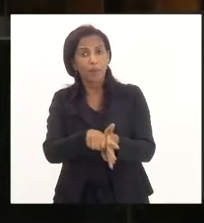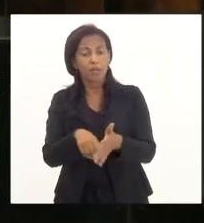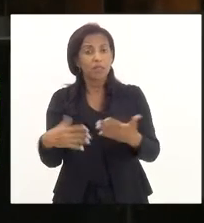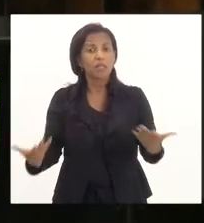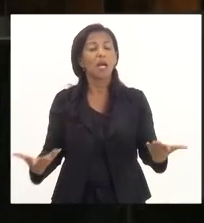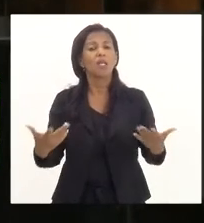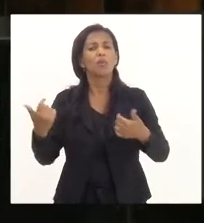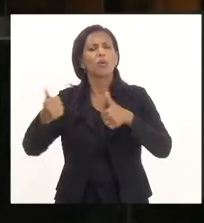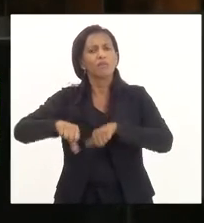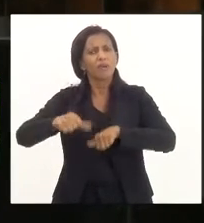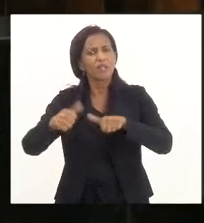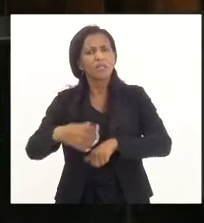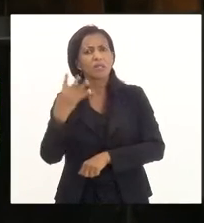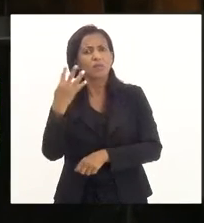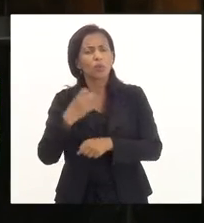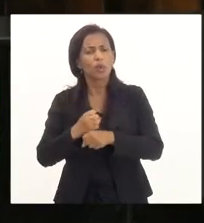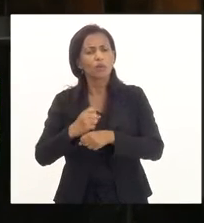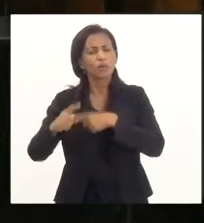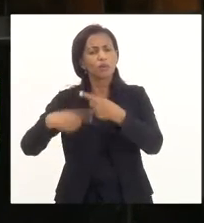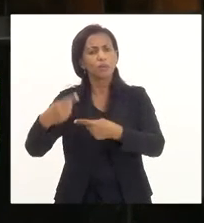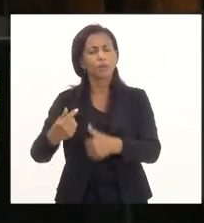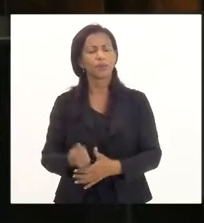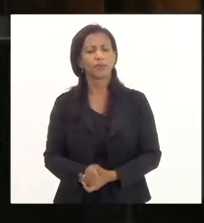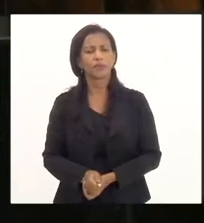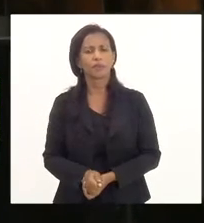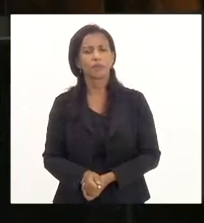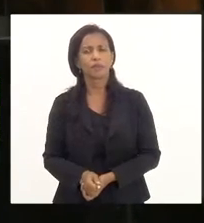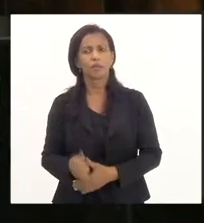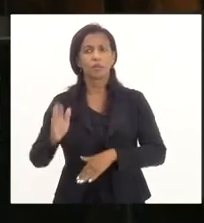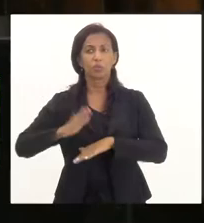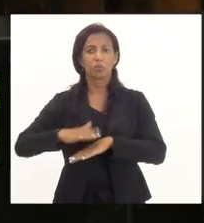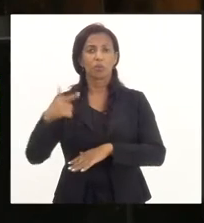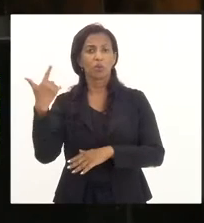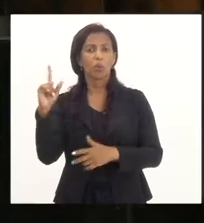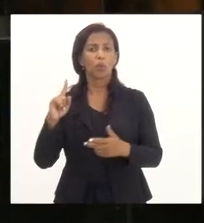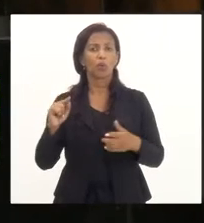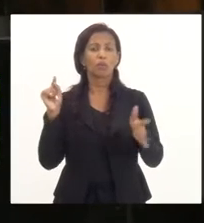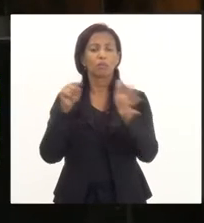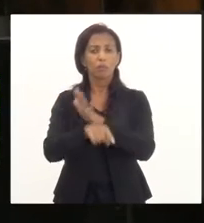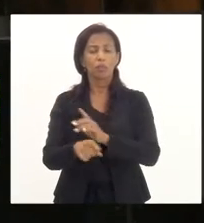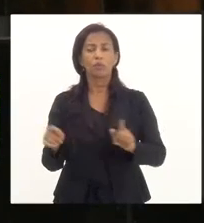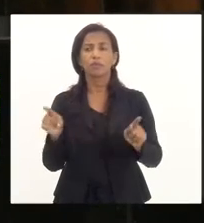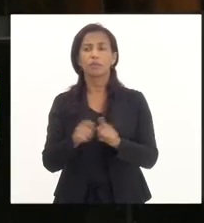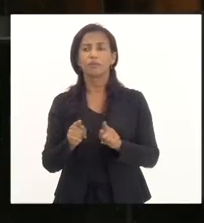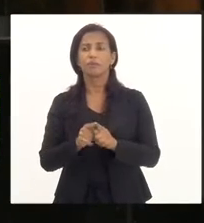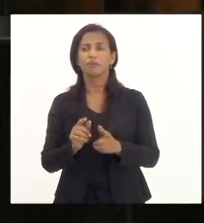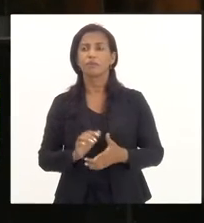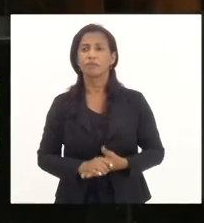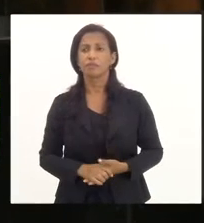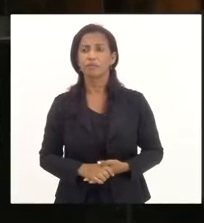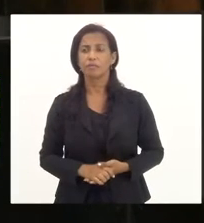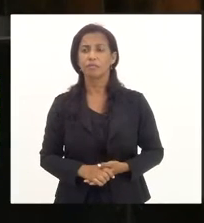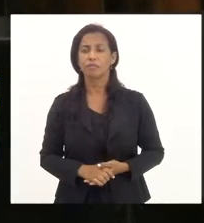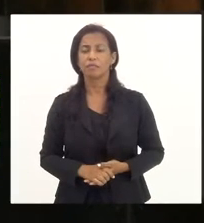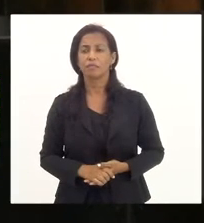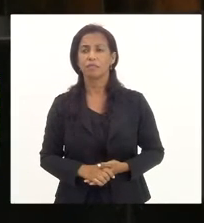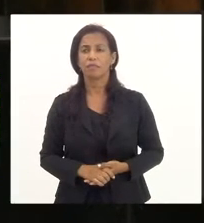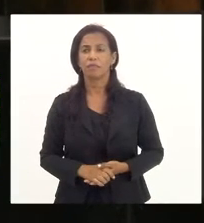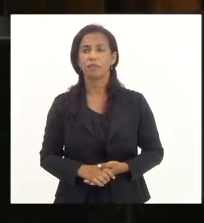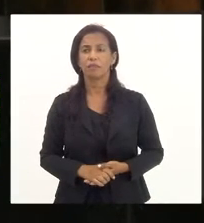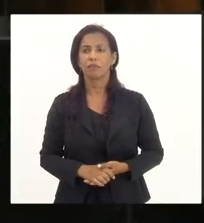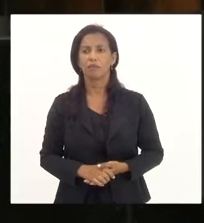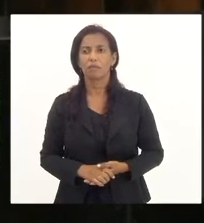E aí qual é a avaliação de quatro anos depois no mais uma outra pergunta que eu queria fazer é que